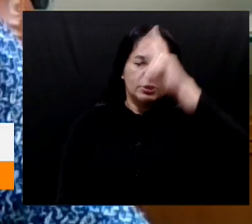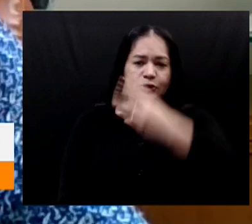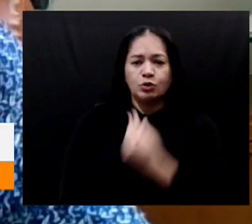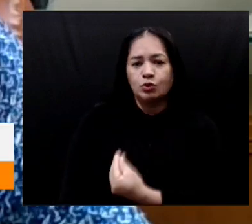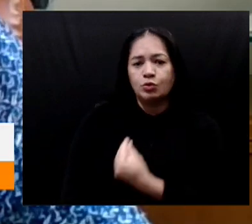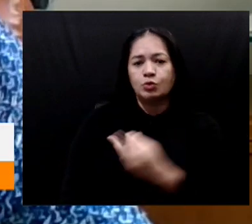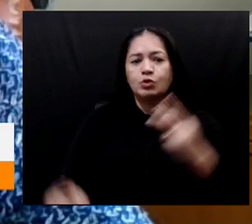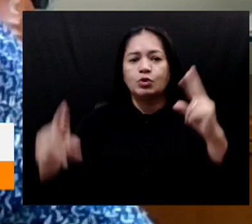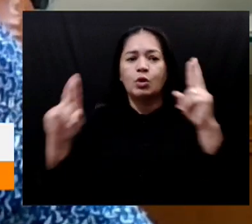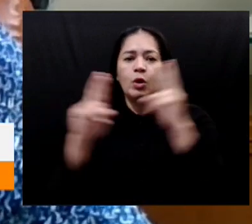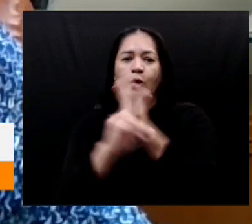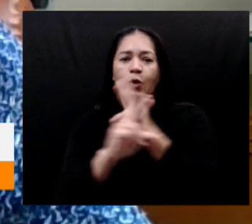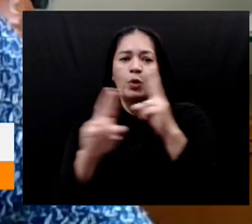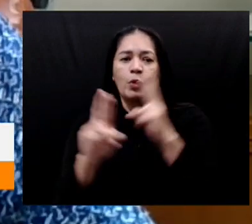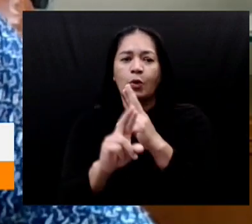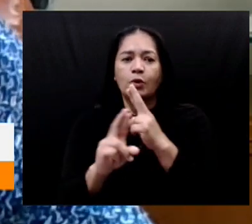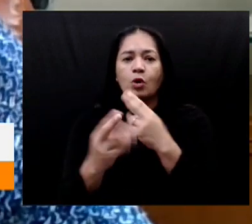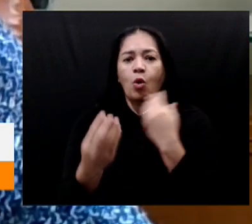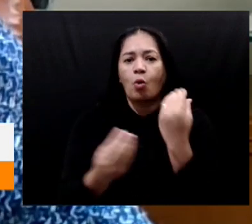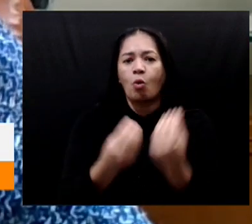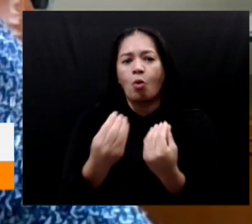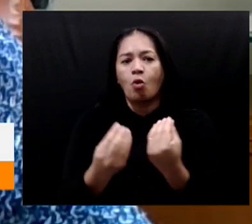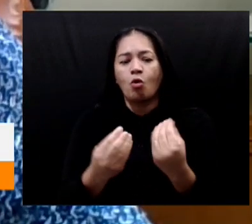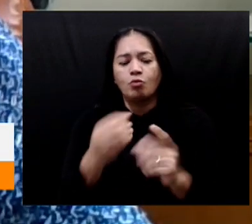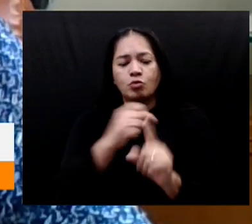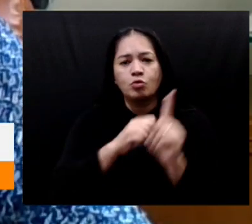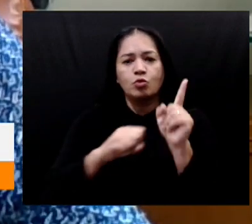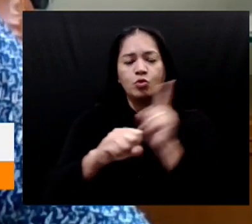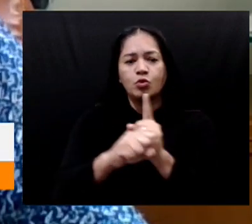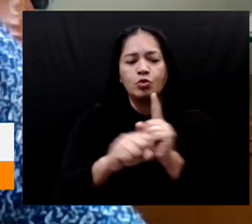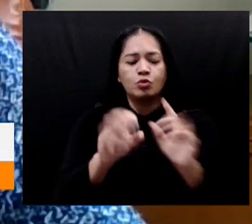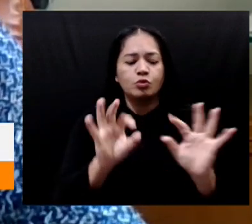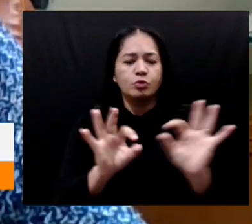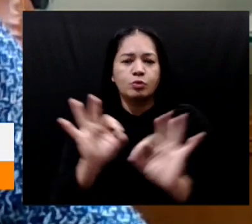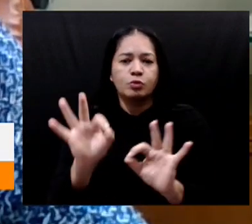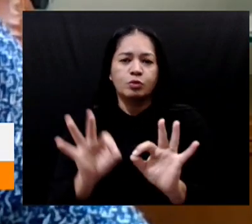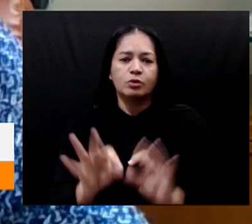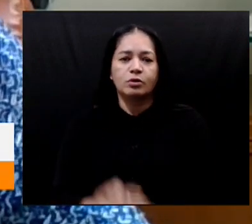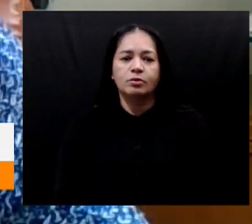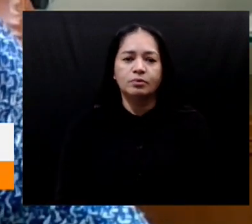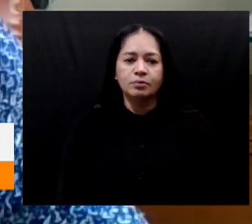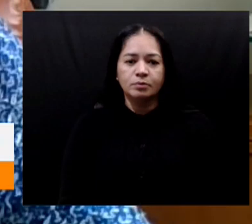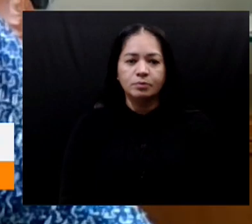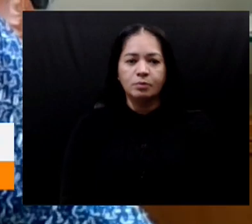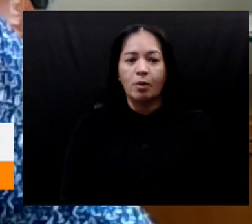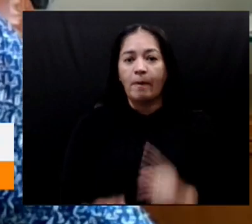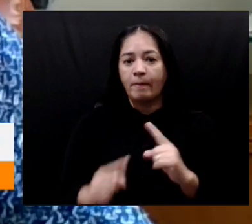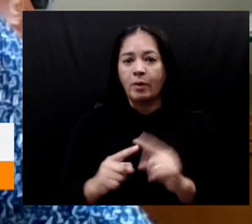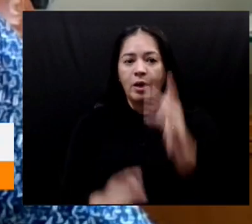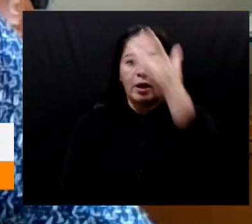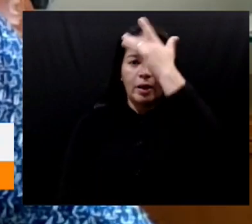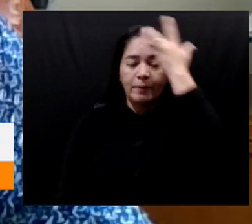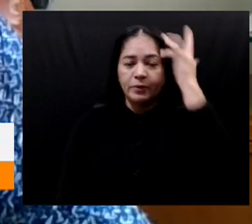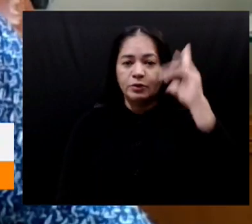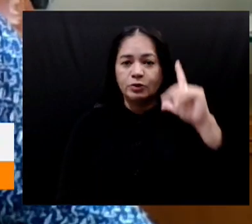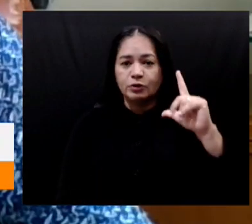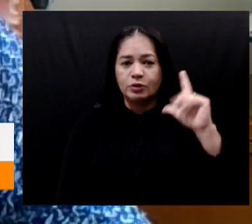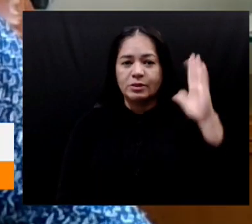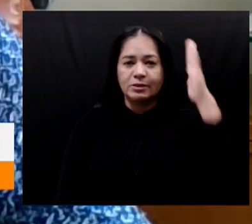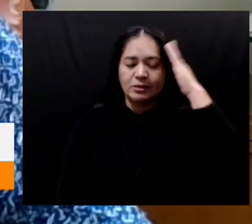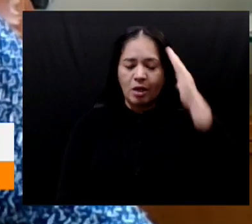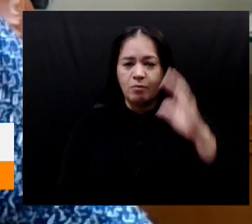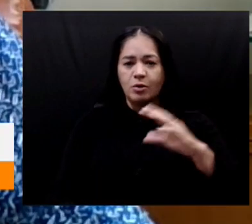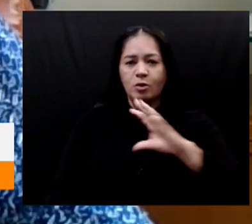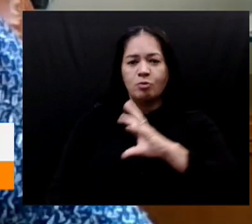relacionamentos e como uma sociedade se organiza. Porque a pessoa tem a dimensão do afeto dela, mas